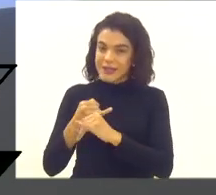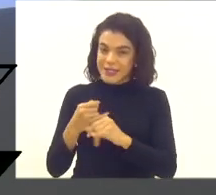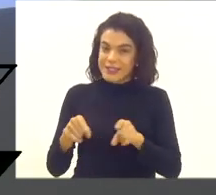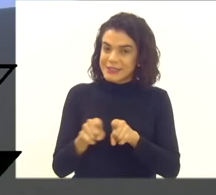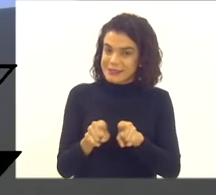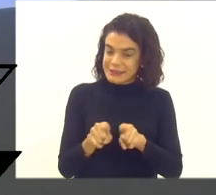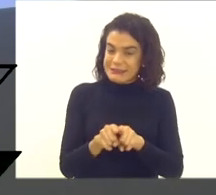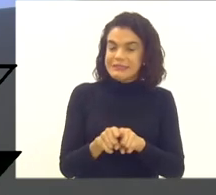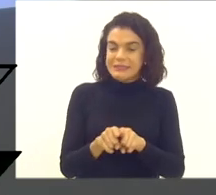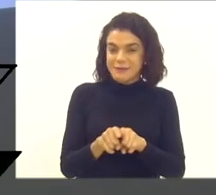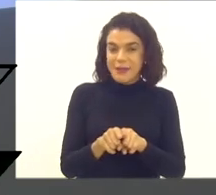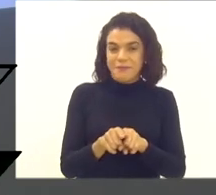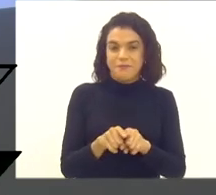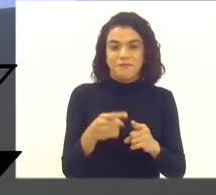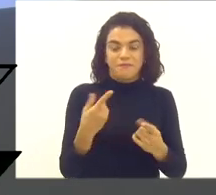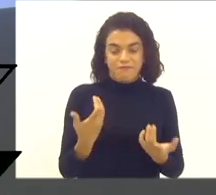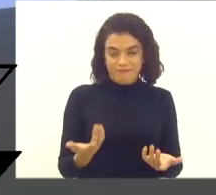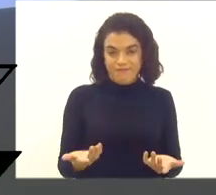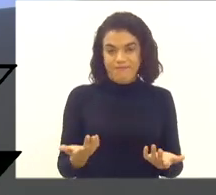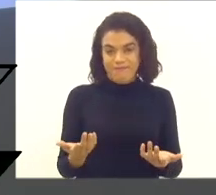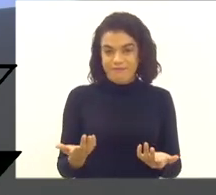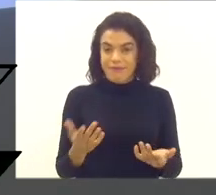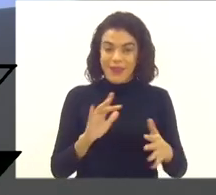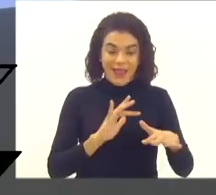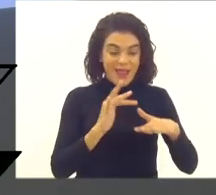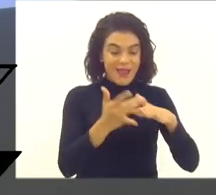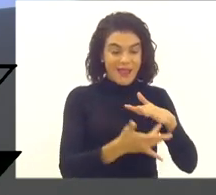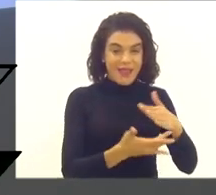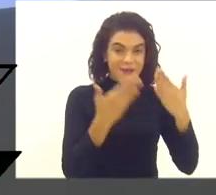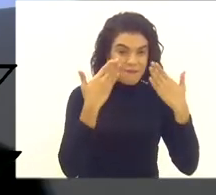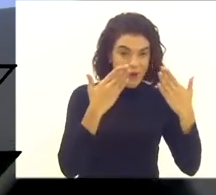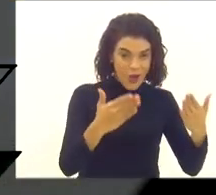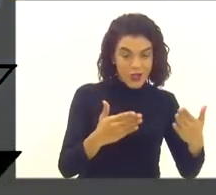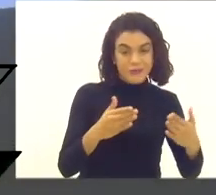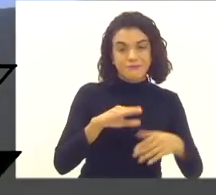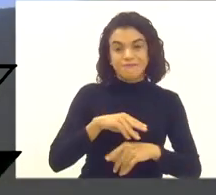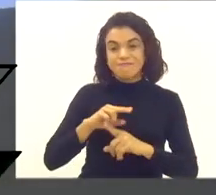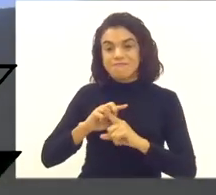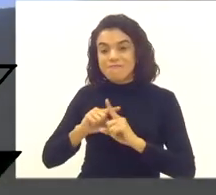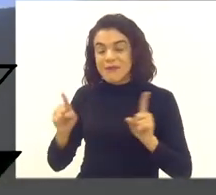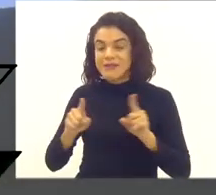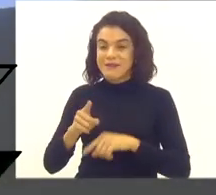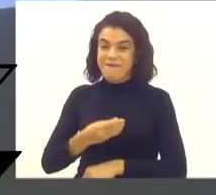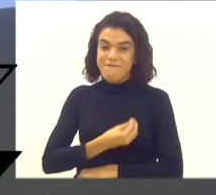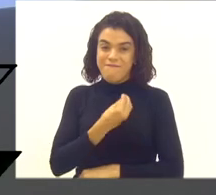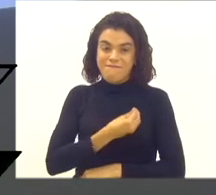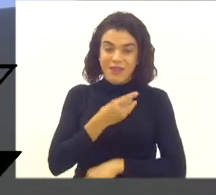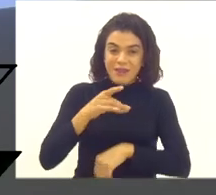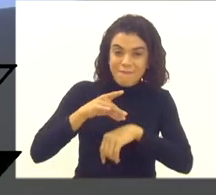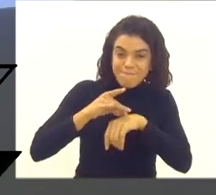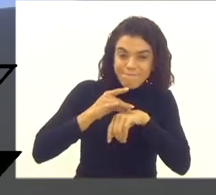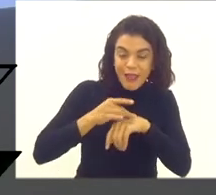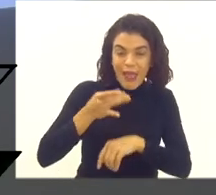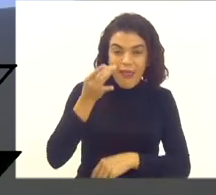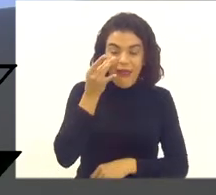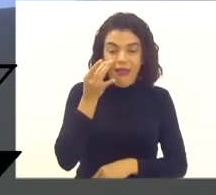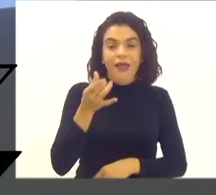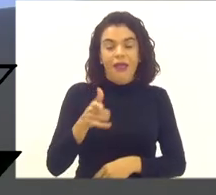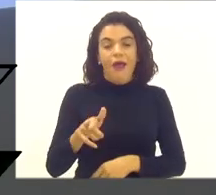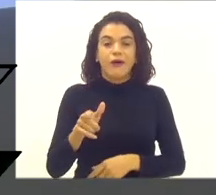aí é reproduzido também né a rede lá reproduz também os tipos de violência que a gente sofre